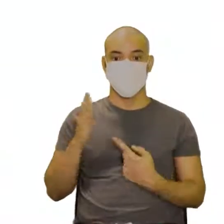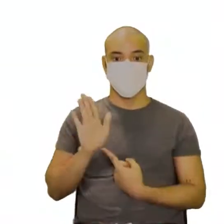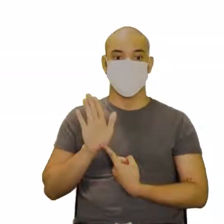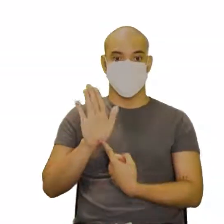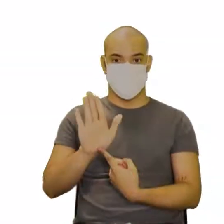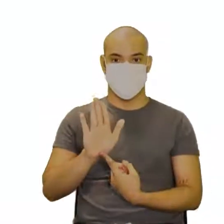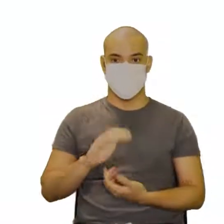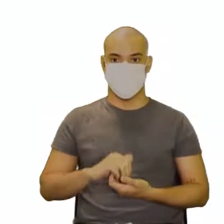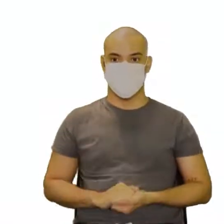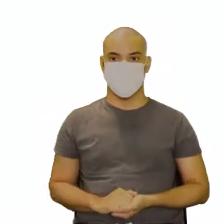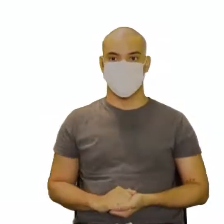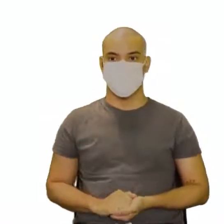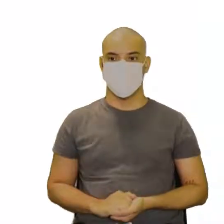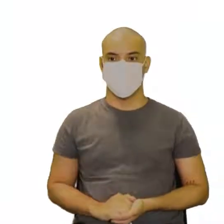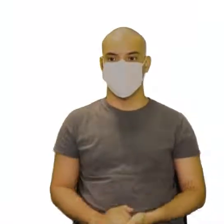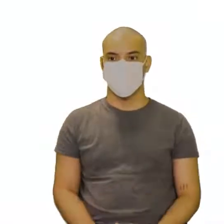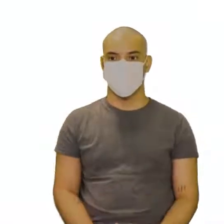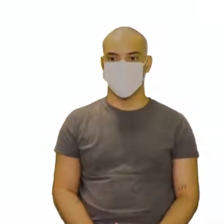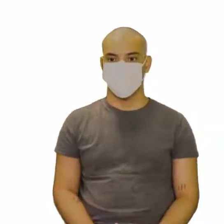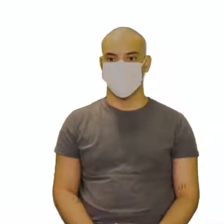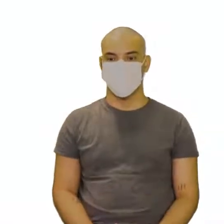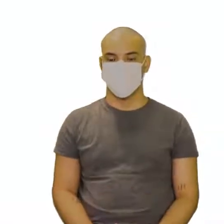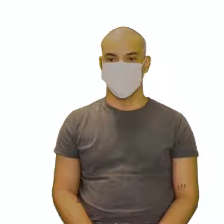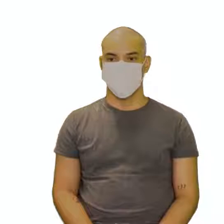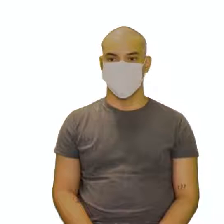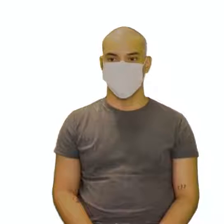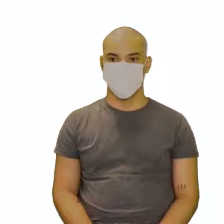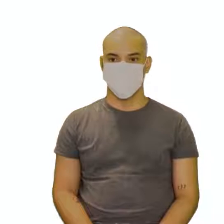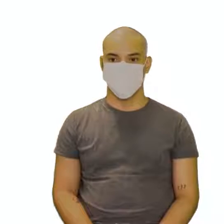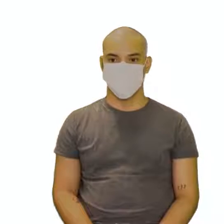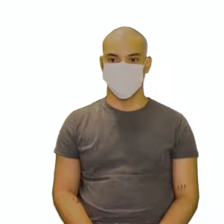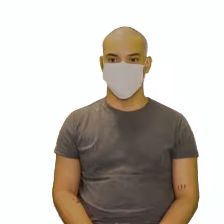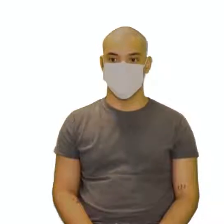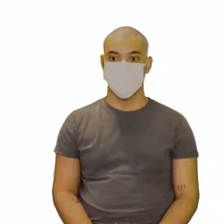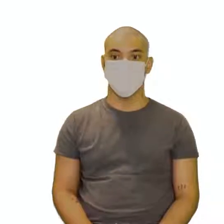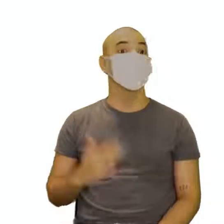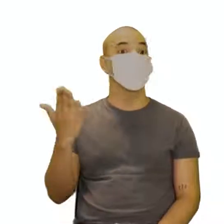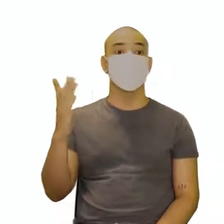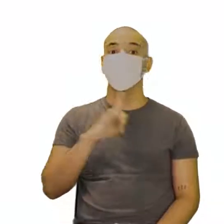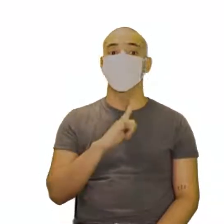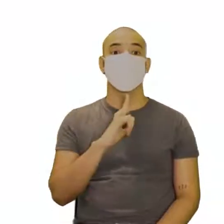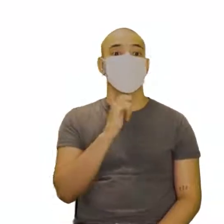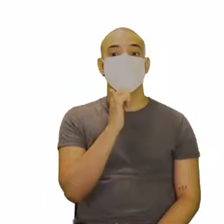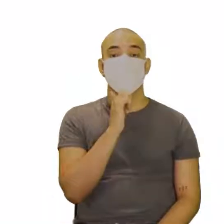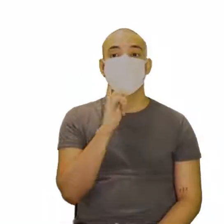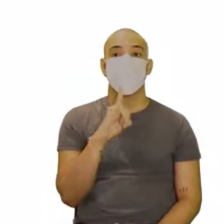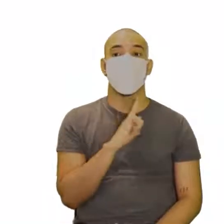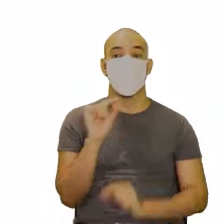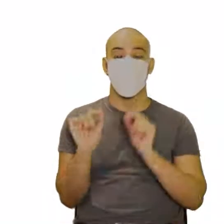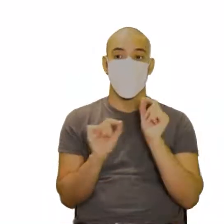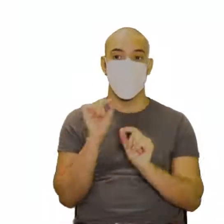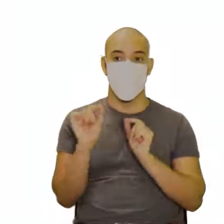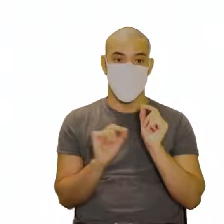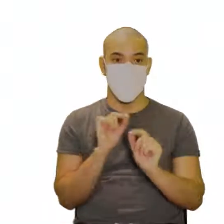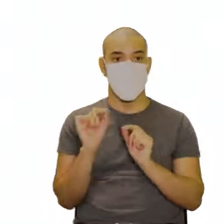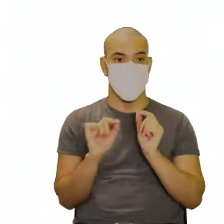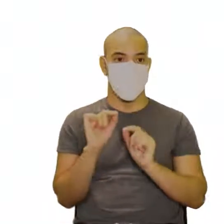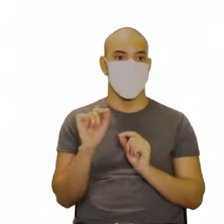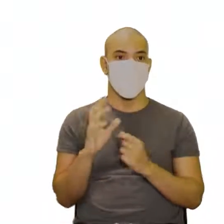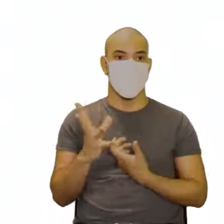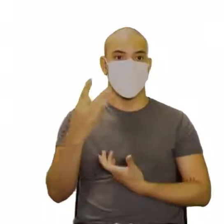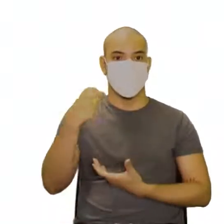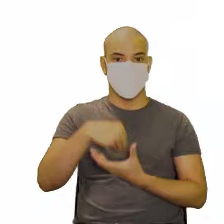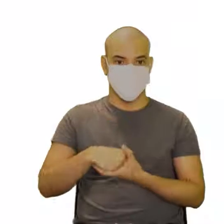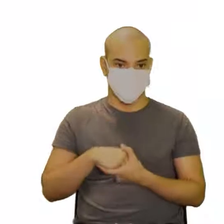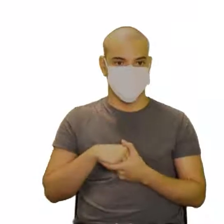está em série. Vamos lá, olha só, peguei ali de novo. Nesse caso, pessoal, os capacitores em